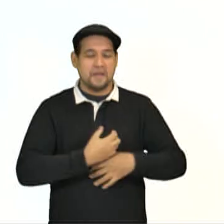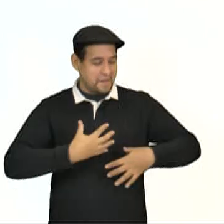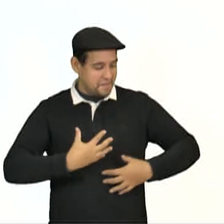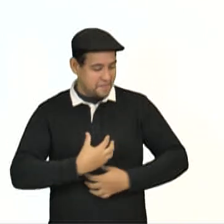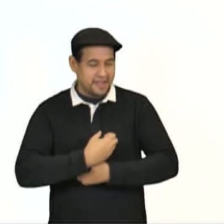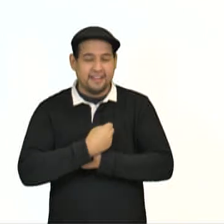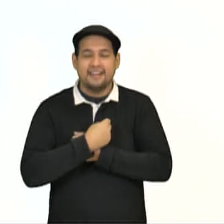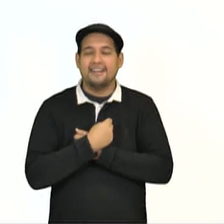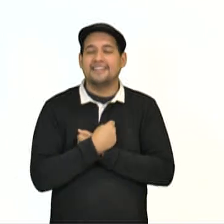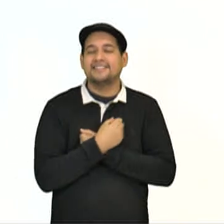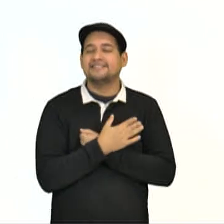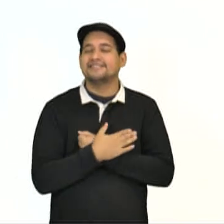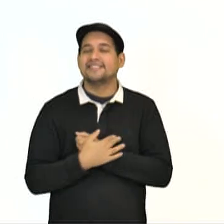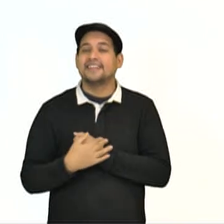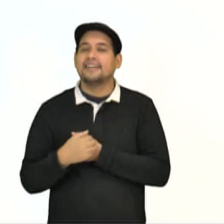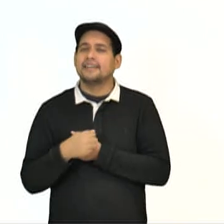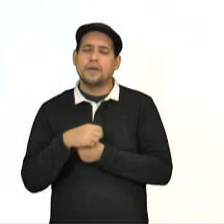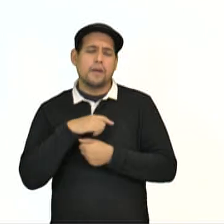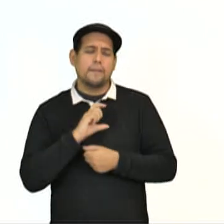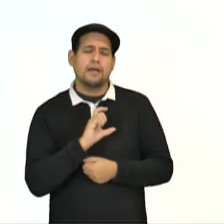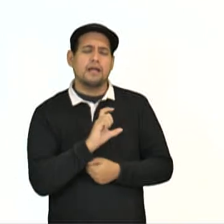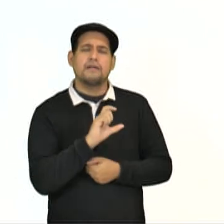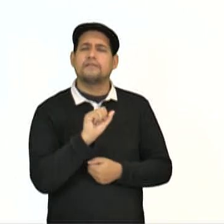braços, colocam a palavra